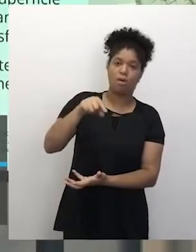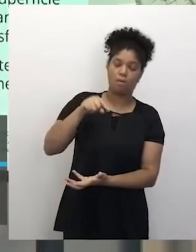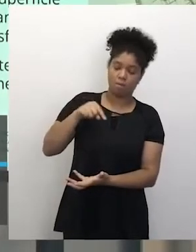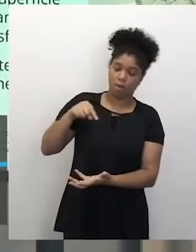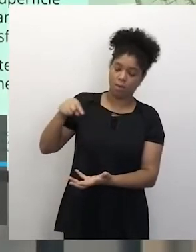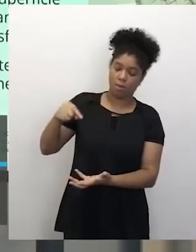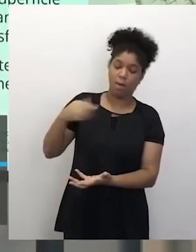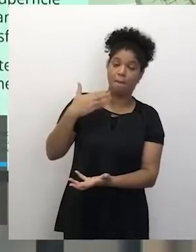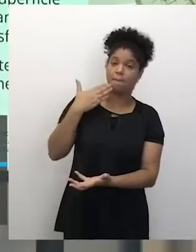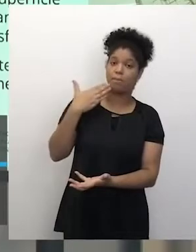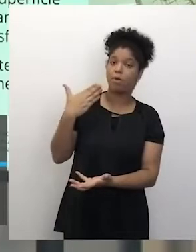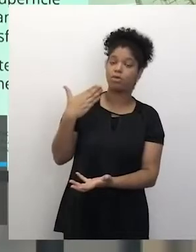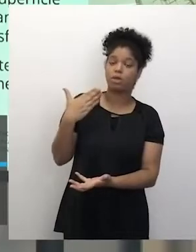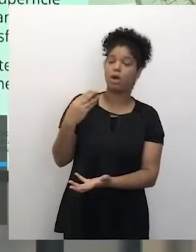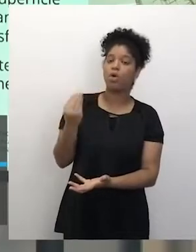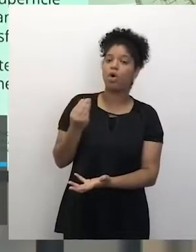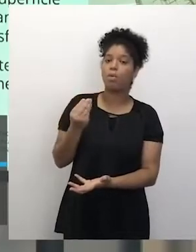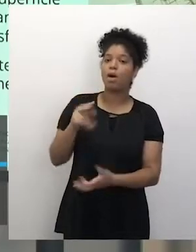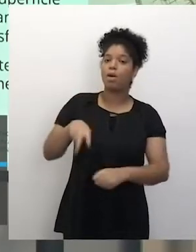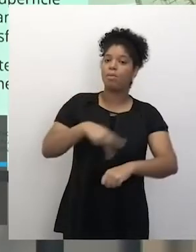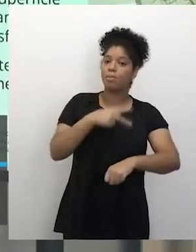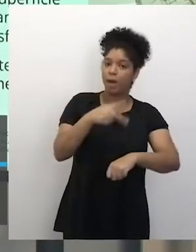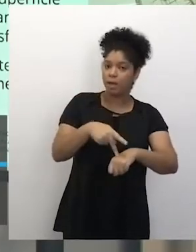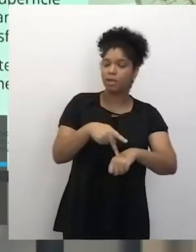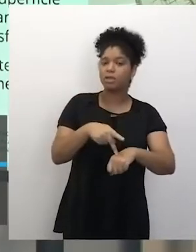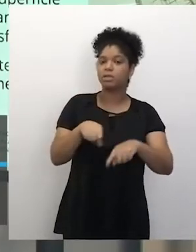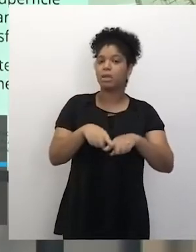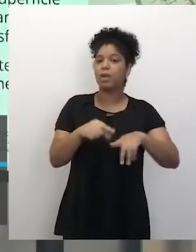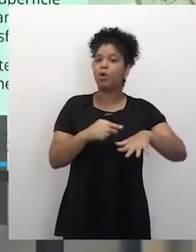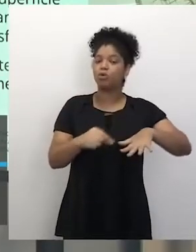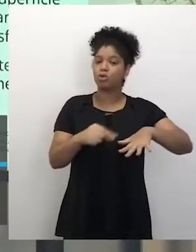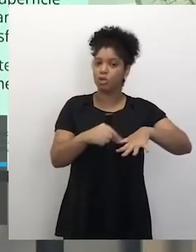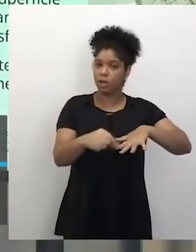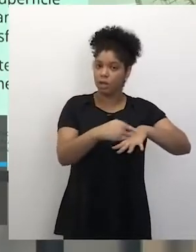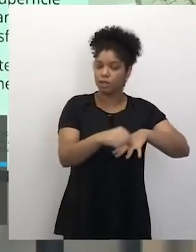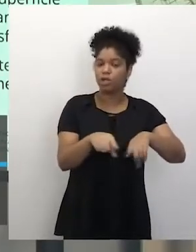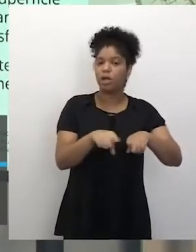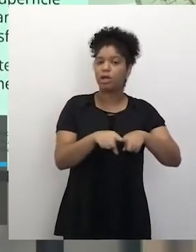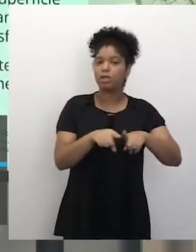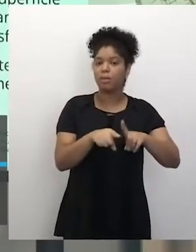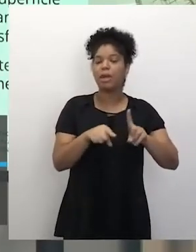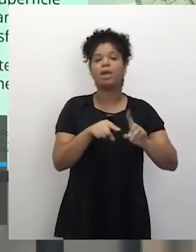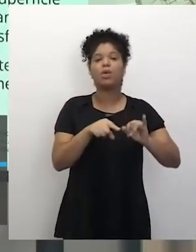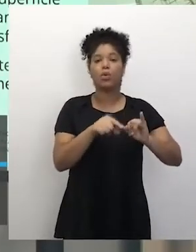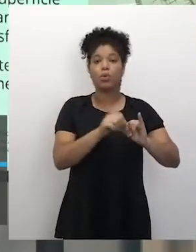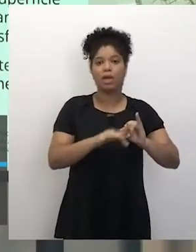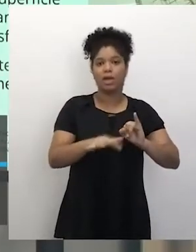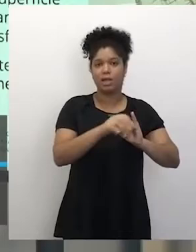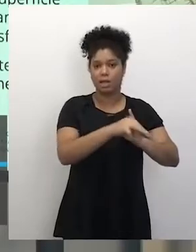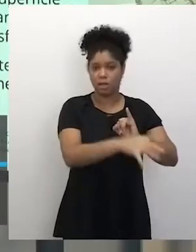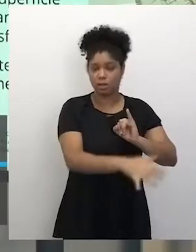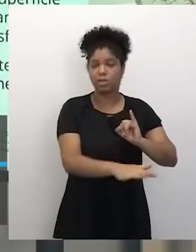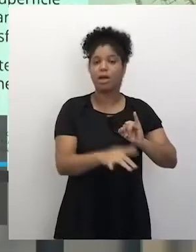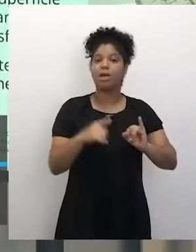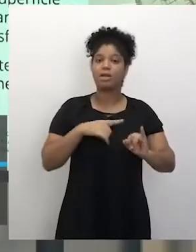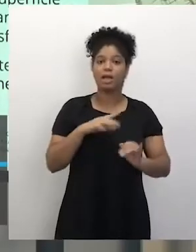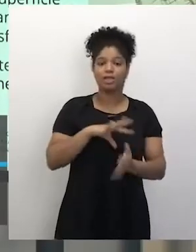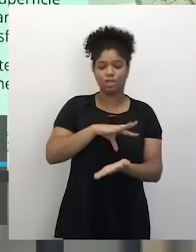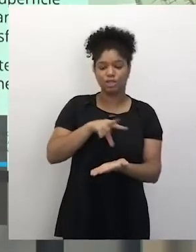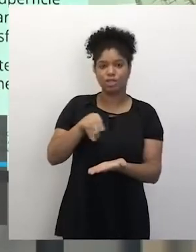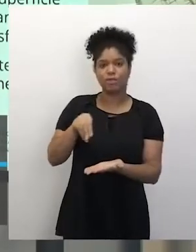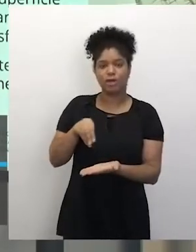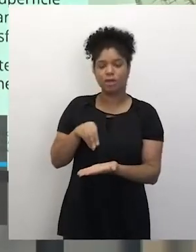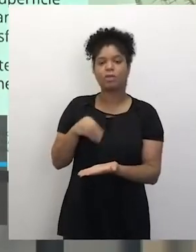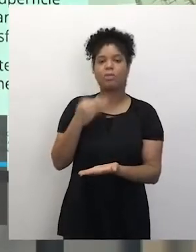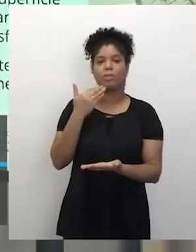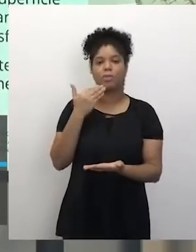né, os países dentro dos seus continentes, né, das ilhas, né, os arquipélagos, mas também temos aí globos terrestres